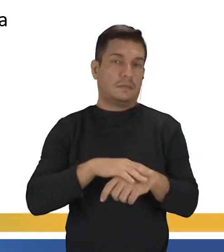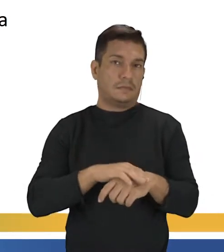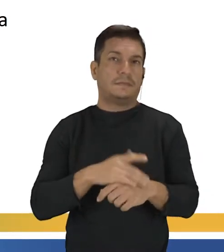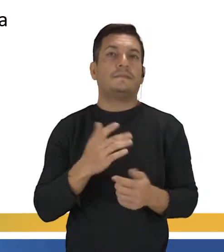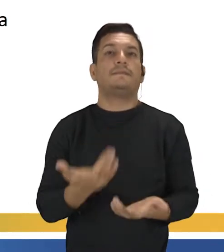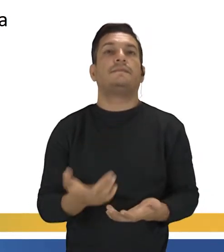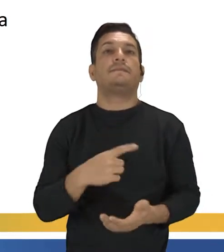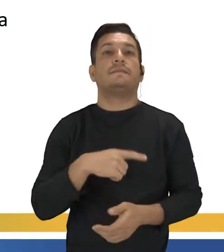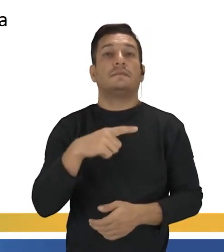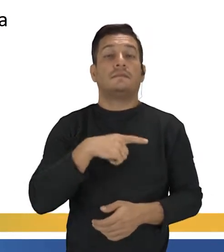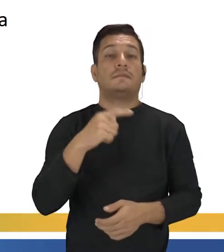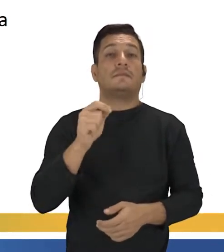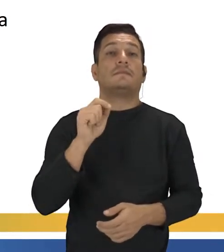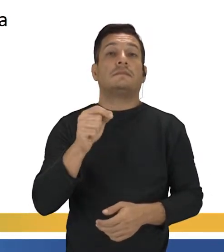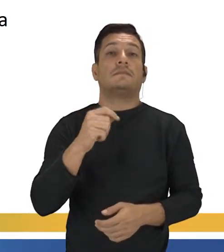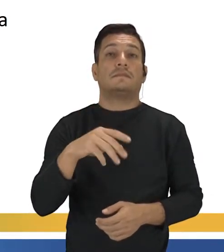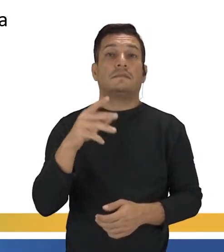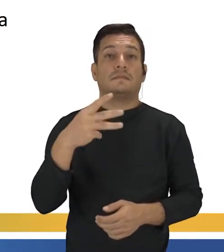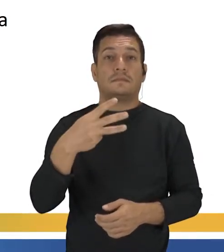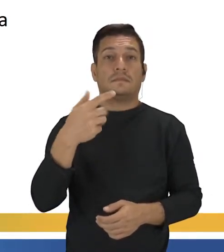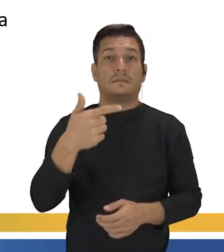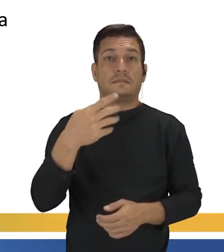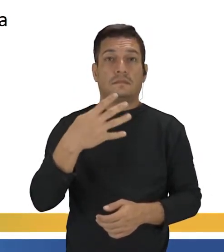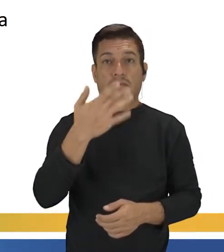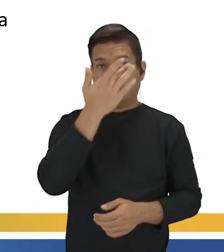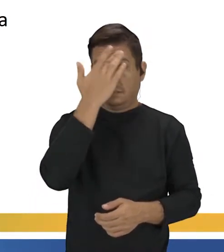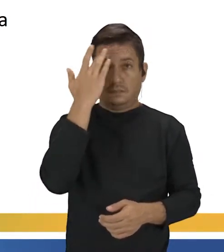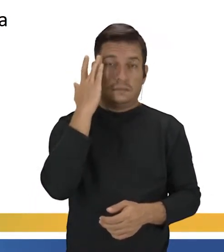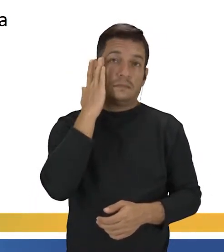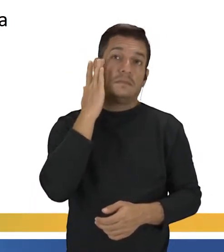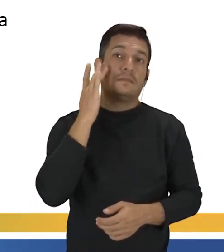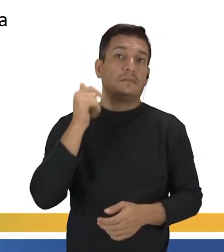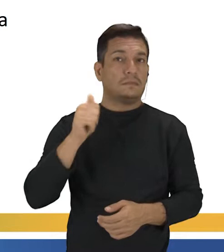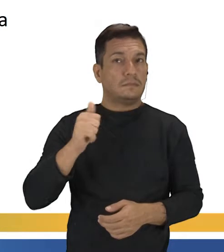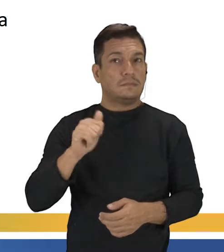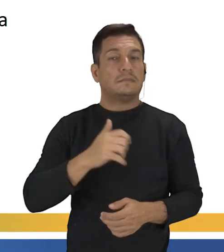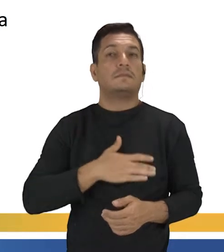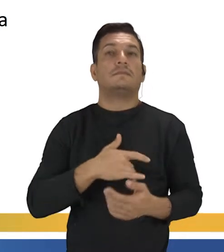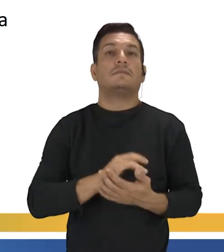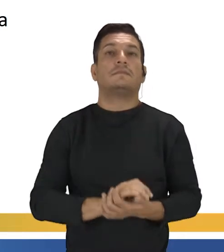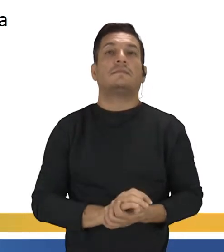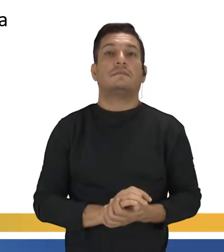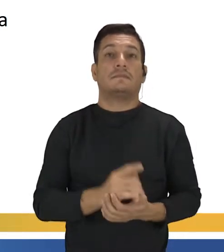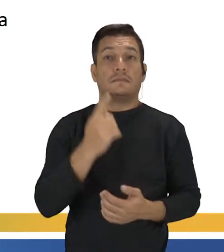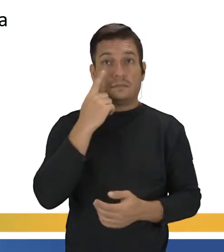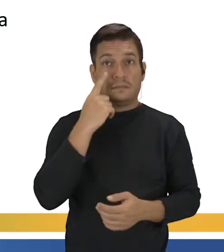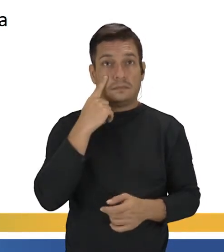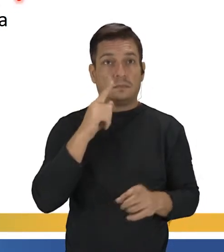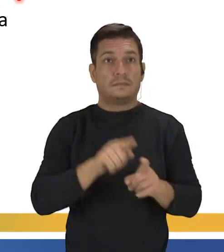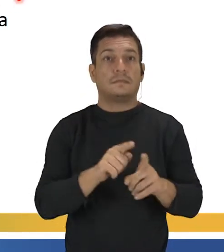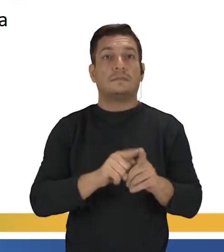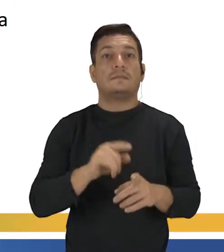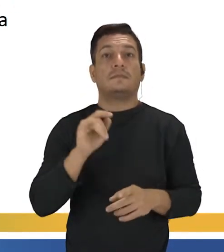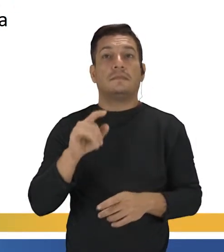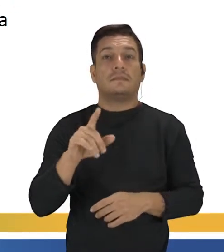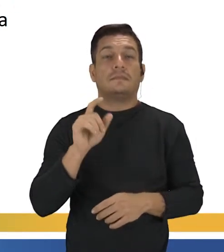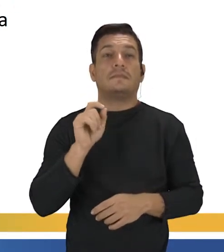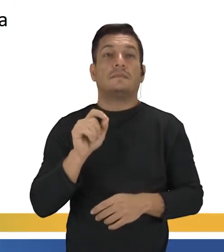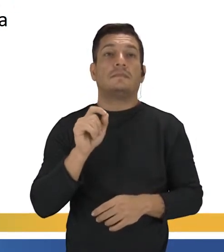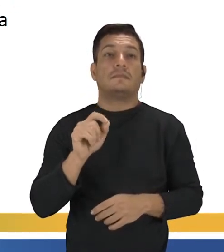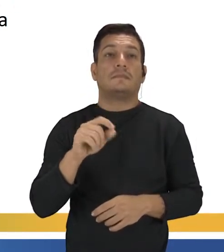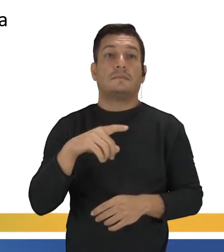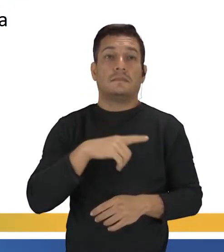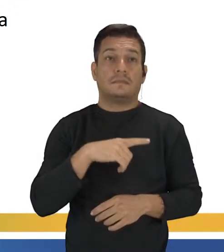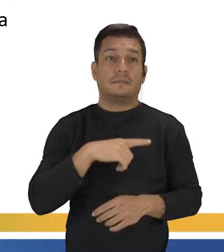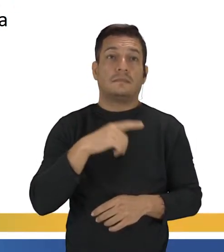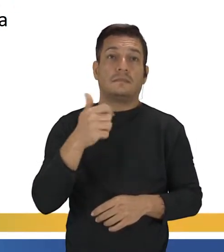doença. Temos então aqui um universo de 324 pessoas examinadas. E verificou-se nesse caso, tá,